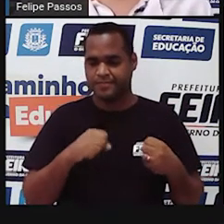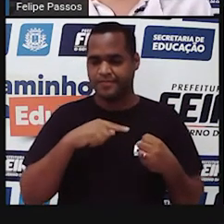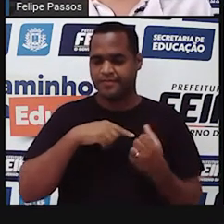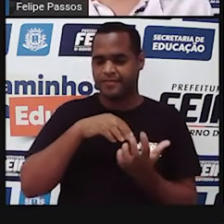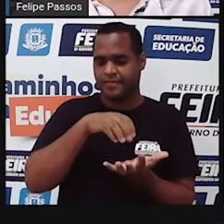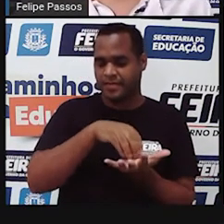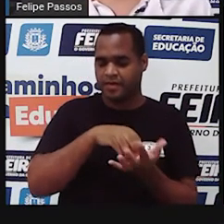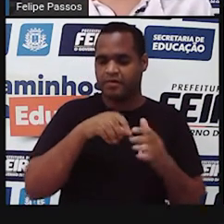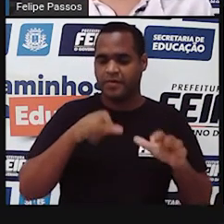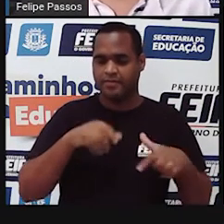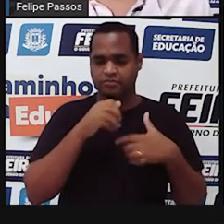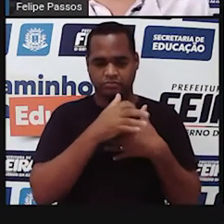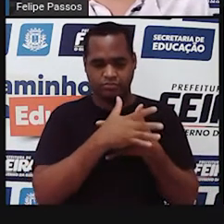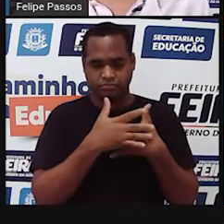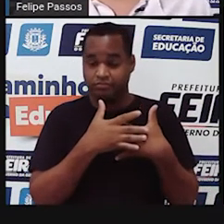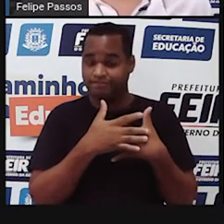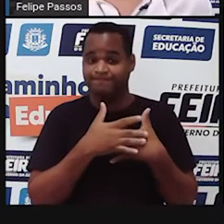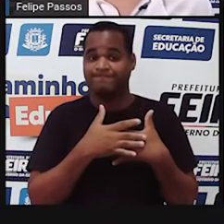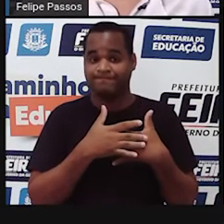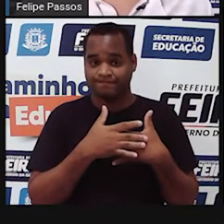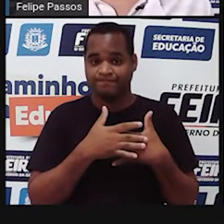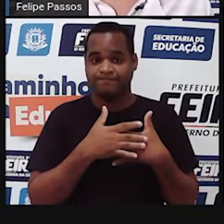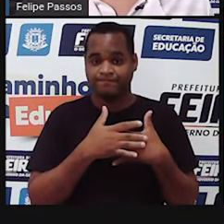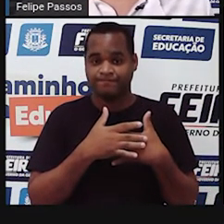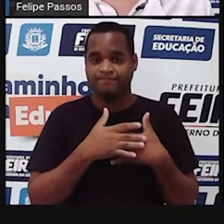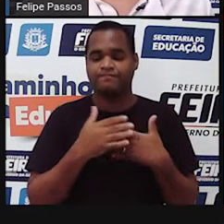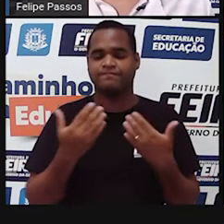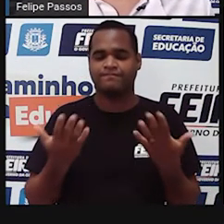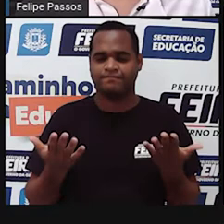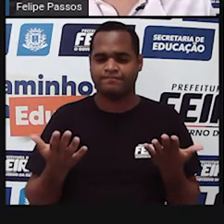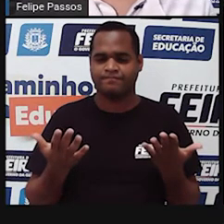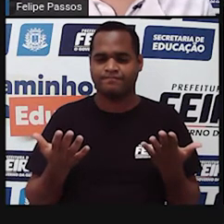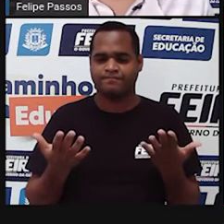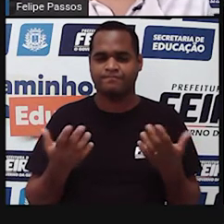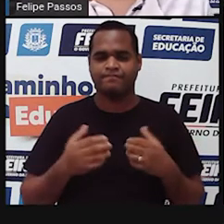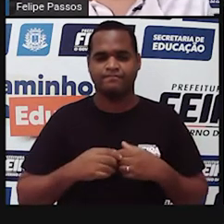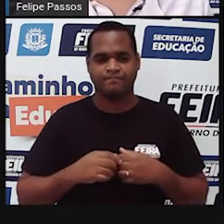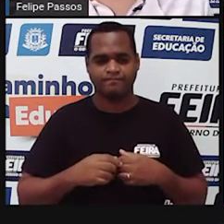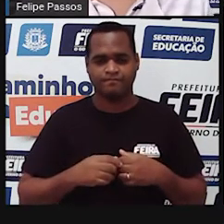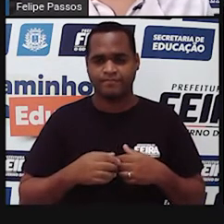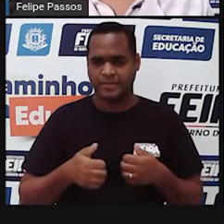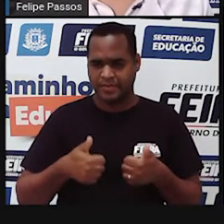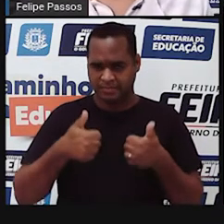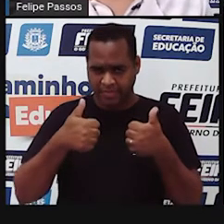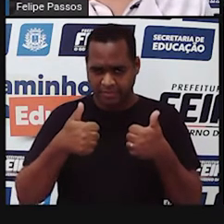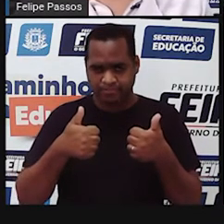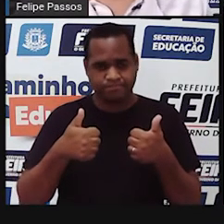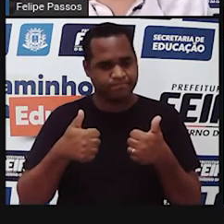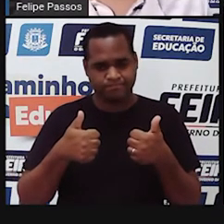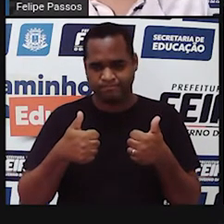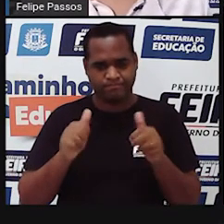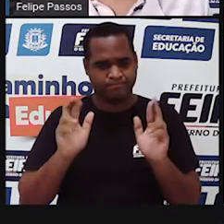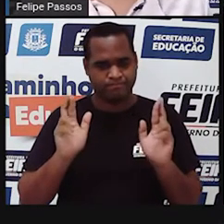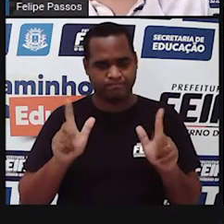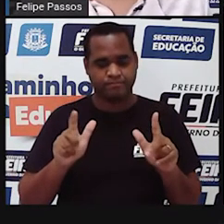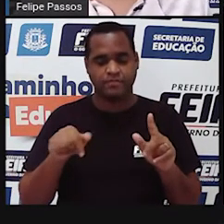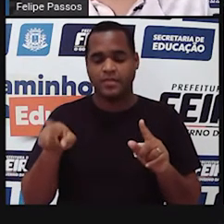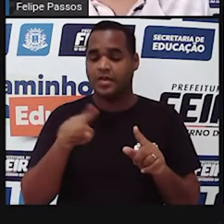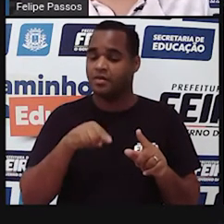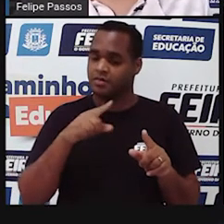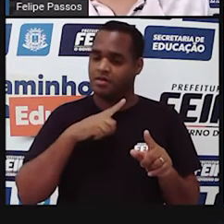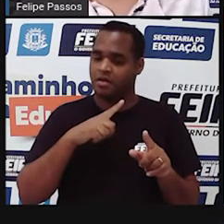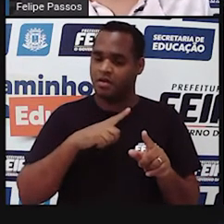das cidades. Isso não é saudável, né? Não é saudável, mas muitas vezes é a